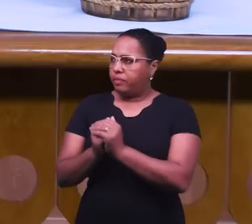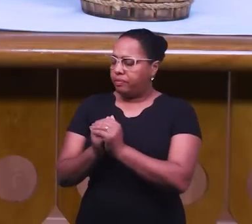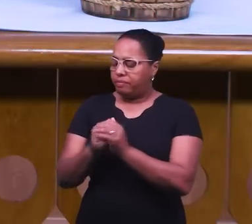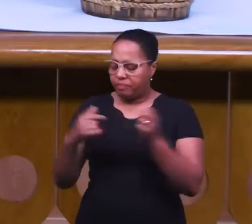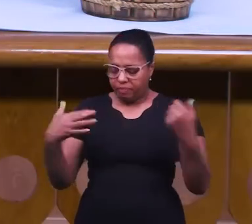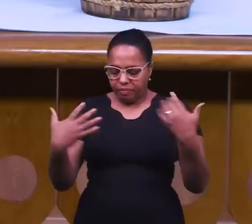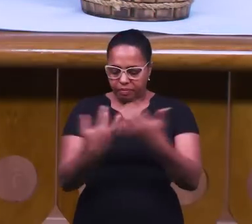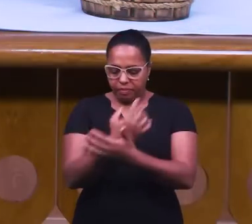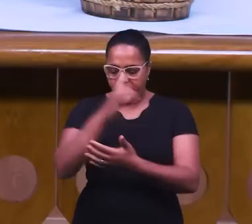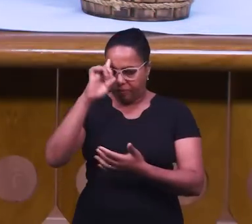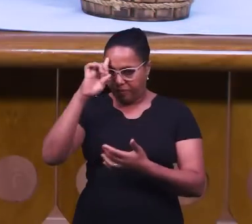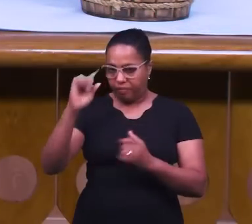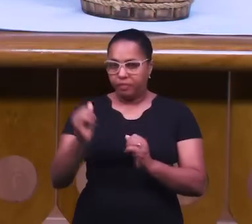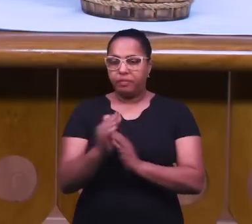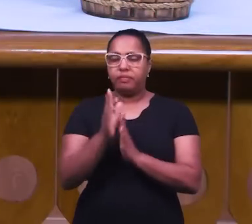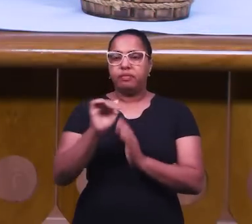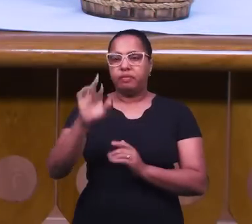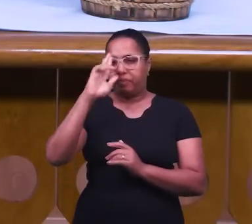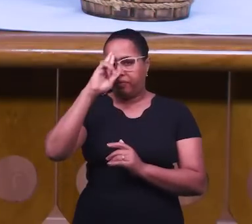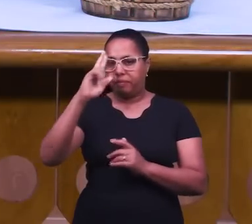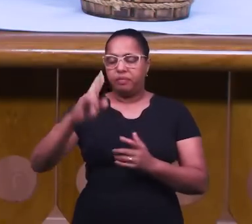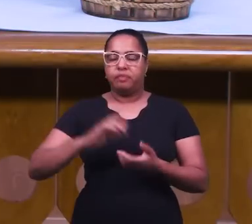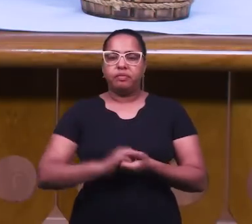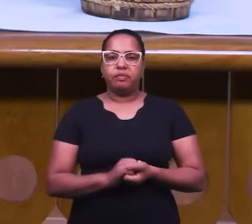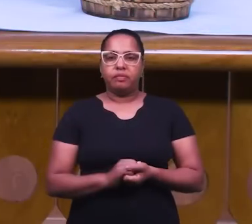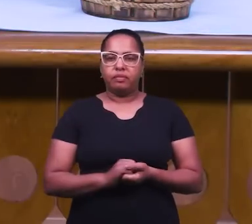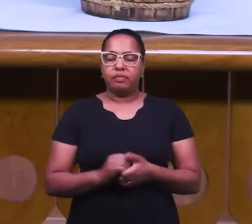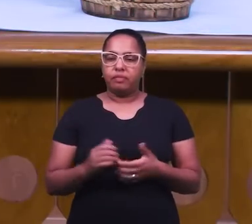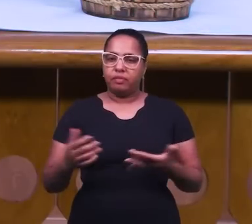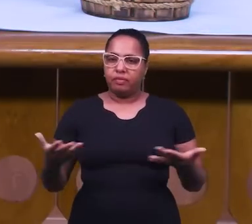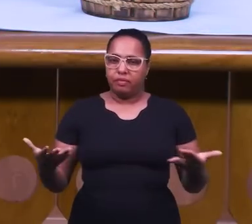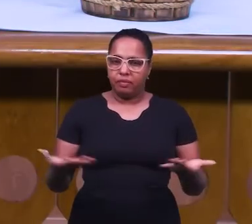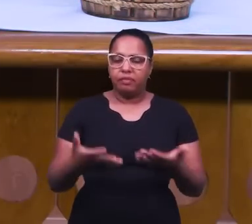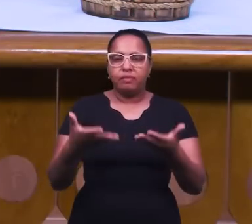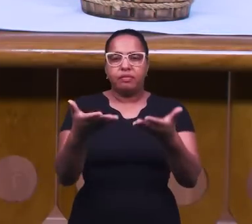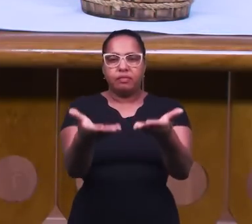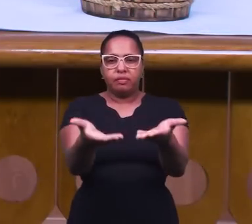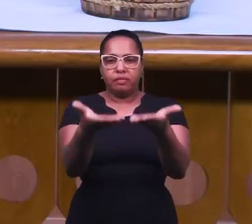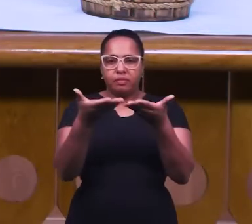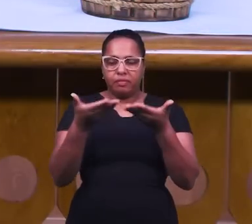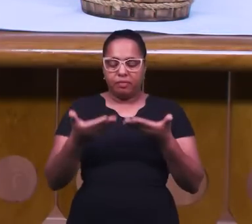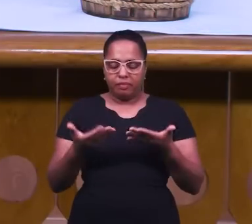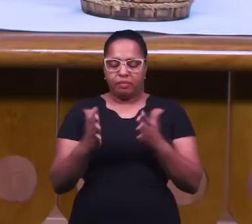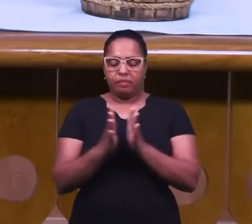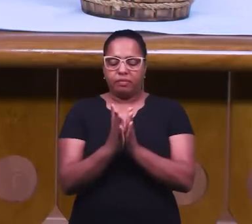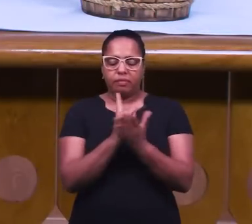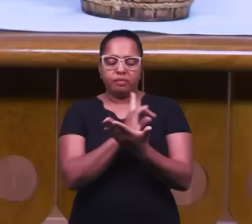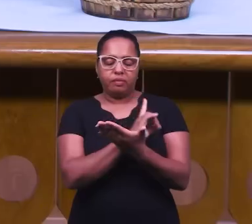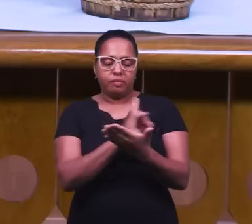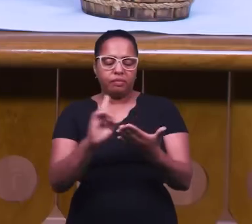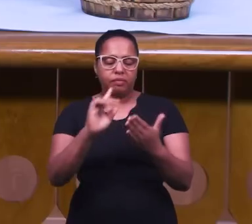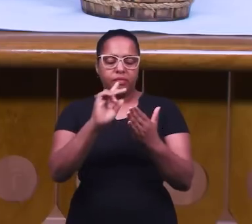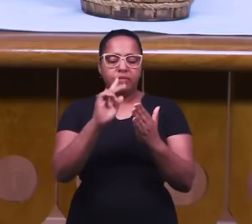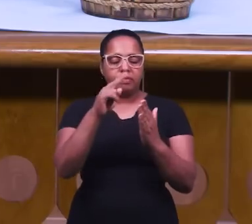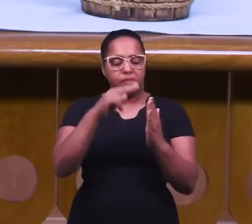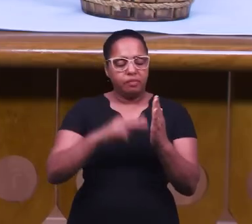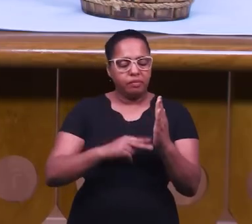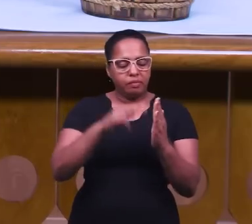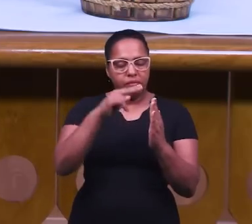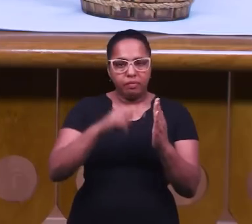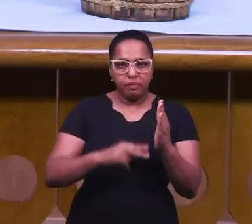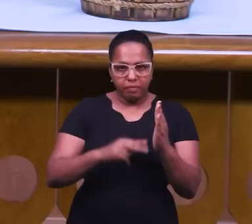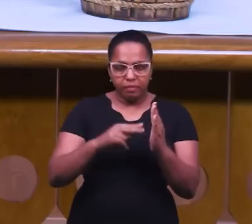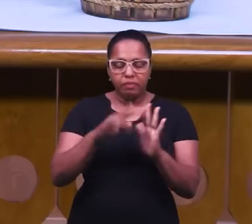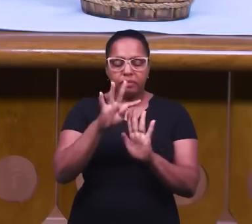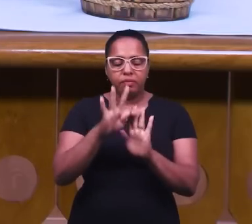Amém, glória a Deus, louvado seja o nome do Senhor. Nós queremos agora te convidar para a leitura do texto da Palavra de Deus, no